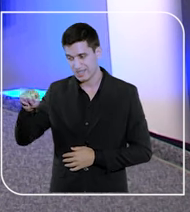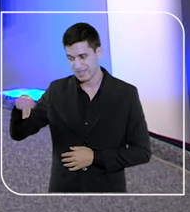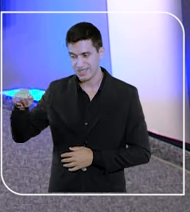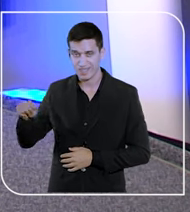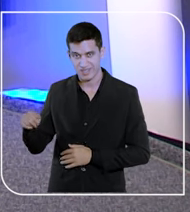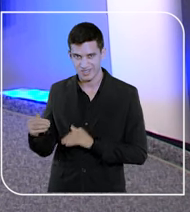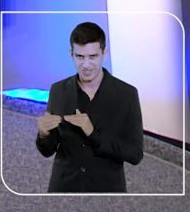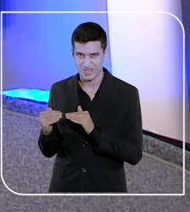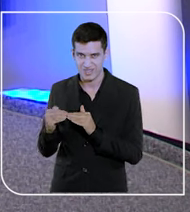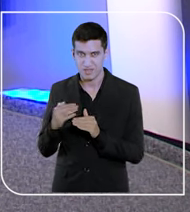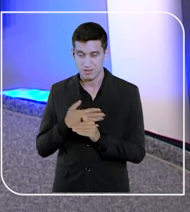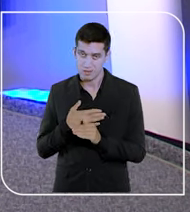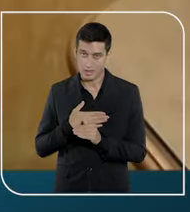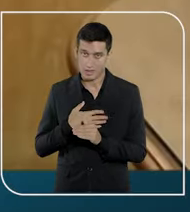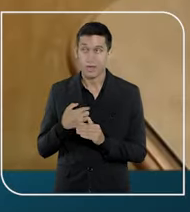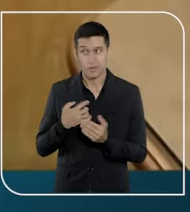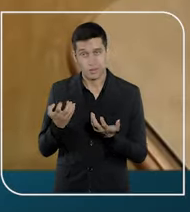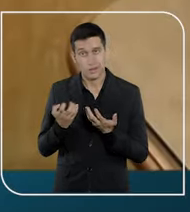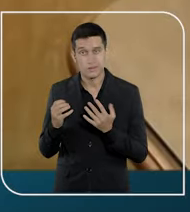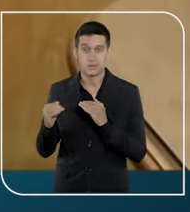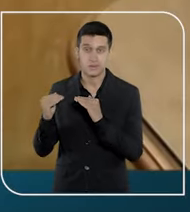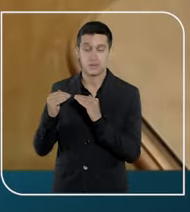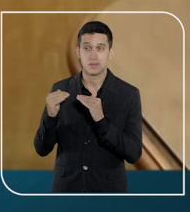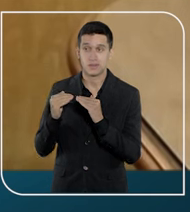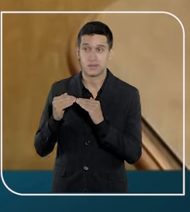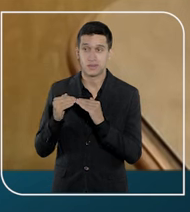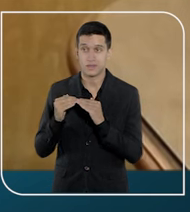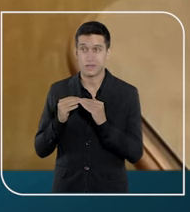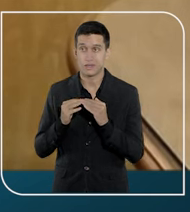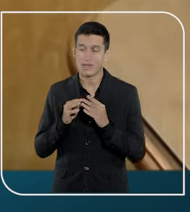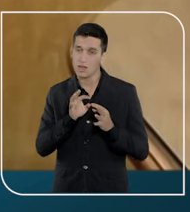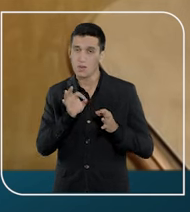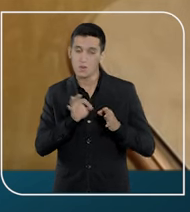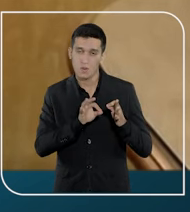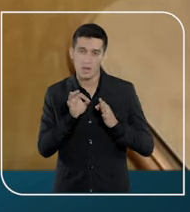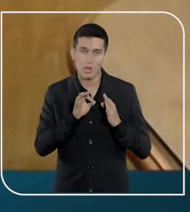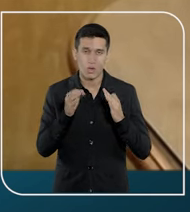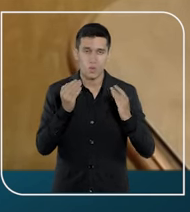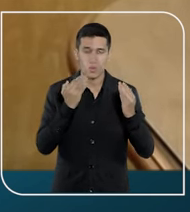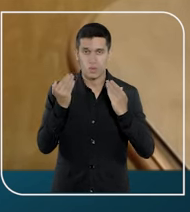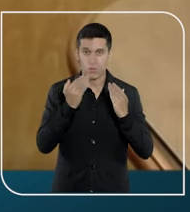sim, e fazer um paralelo com a decisão